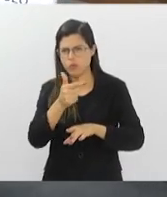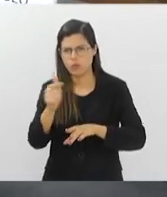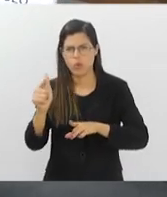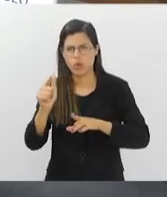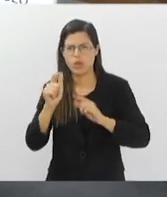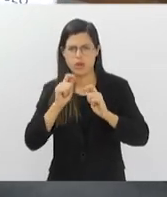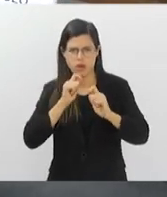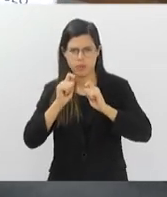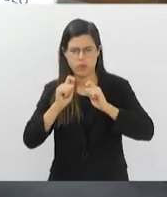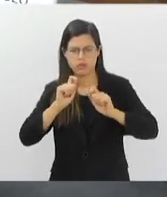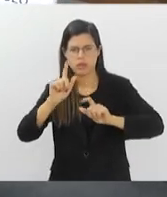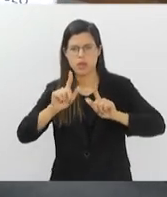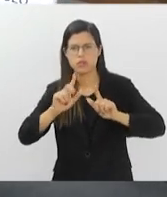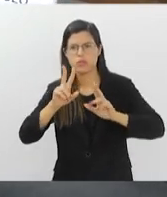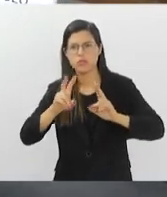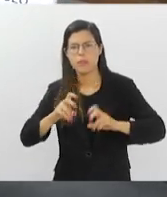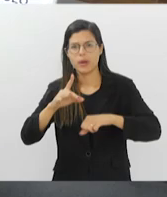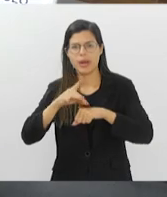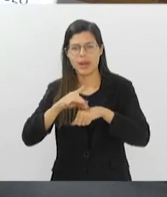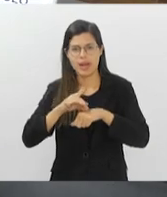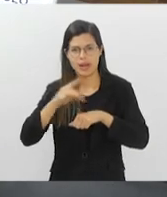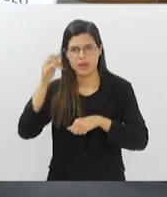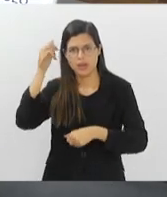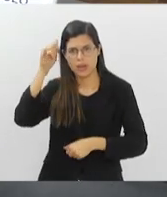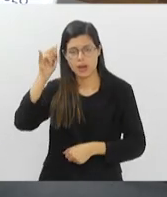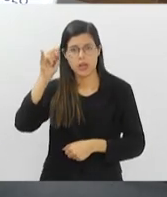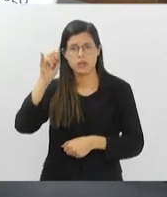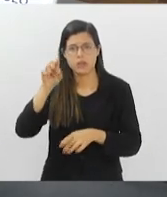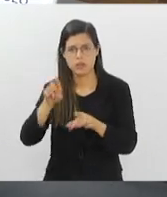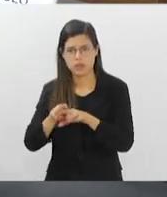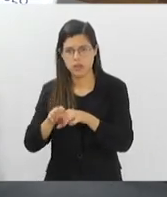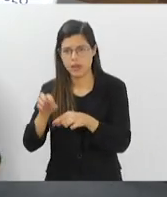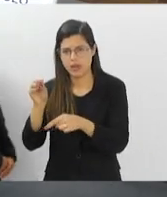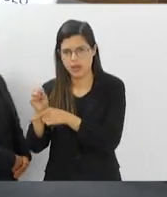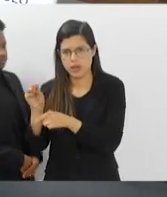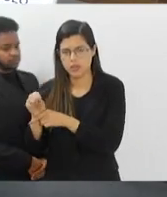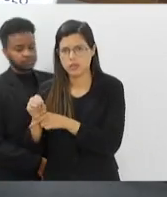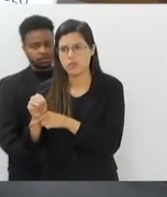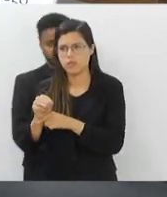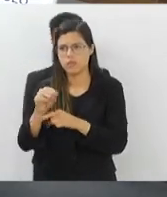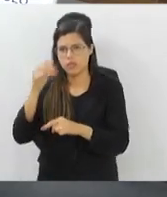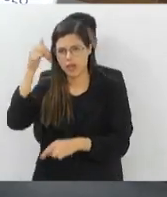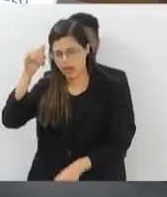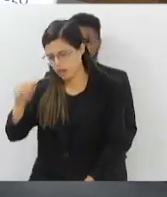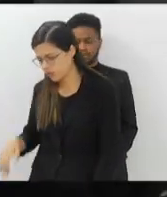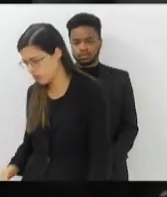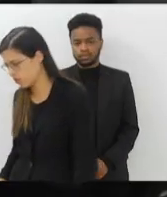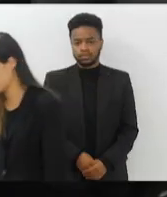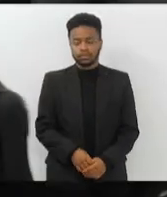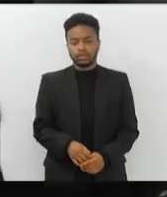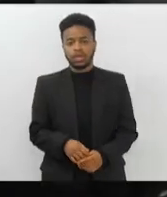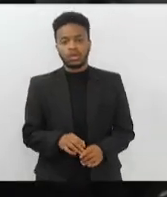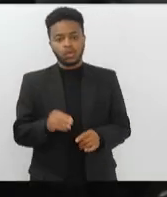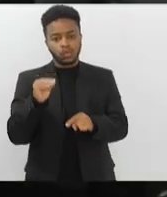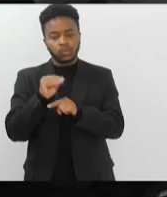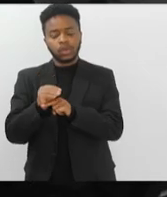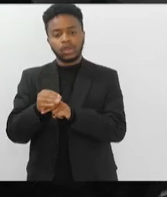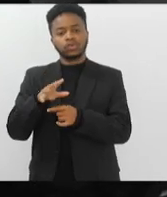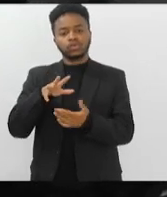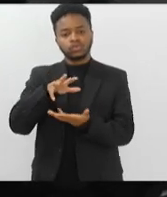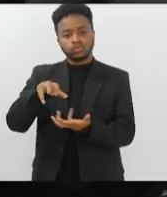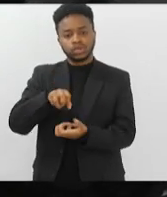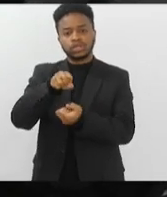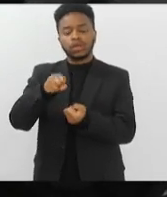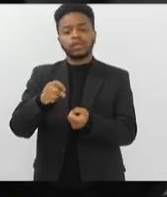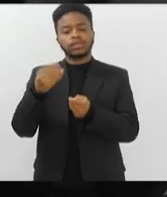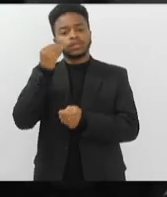sobre carne, gado e criação de gado sustentável, se alimentando, inclusive, de forma a reduzir